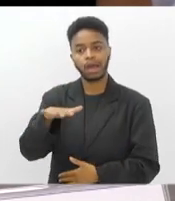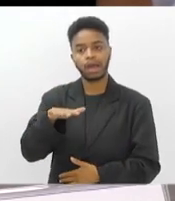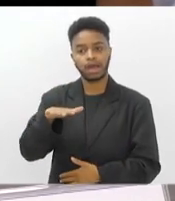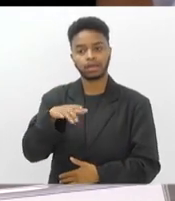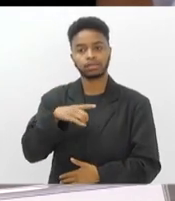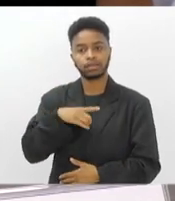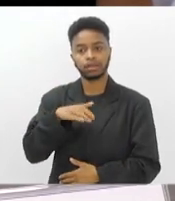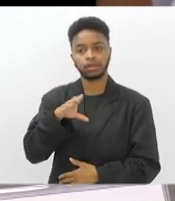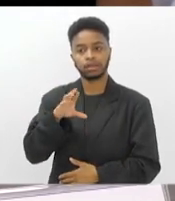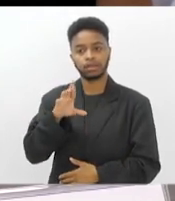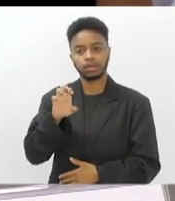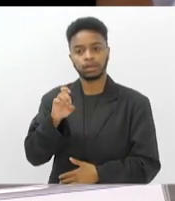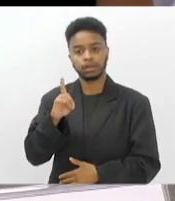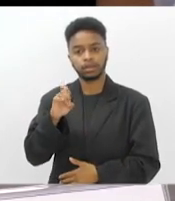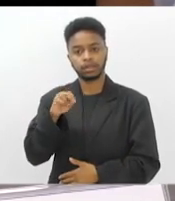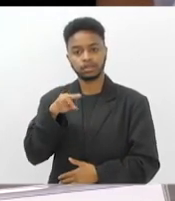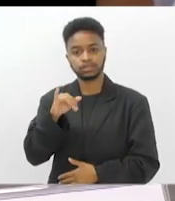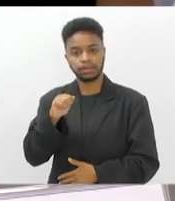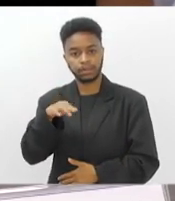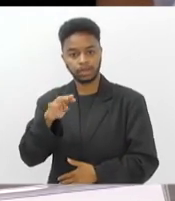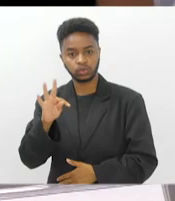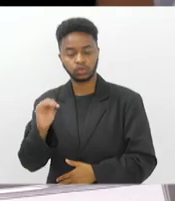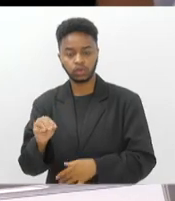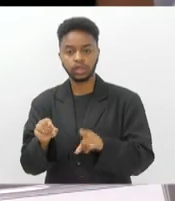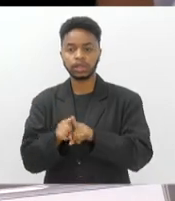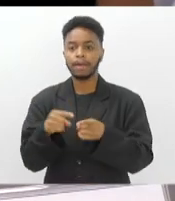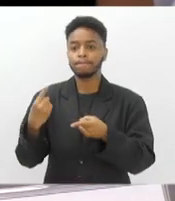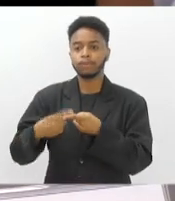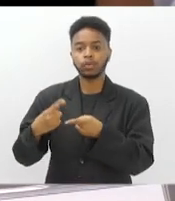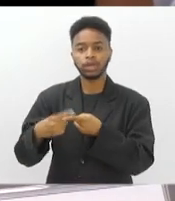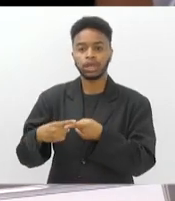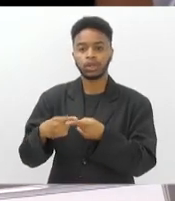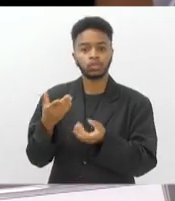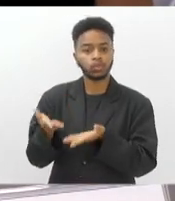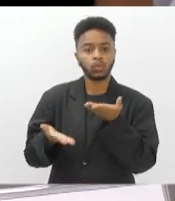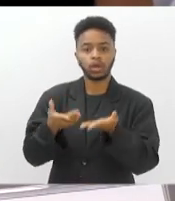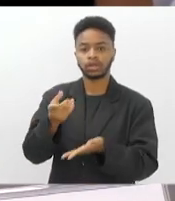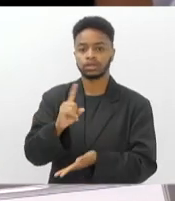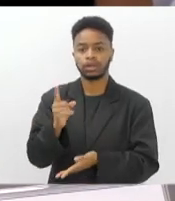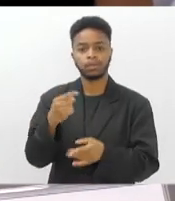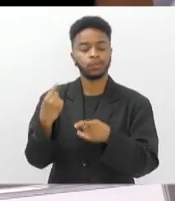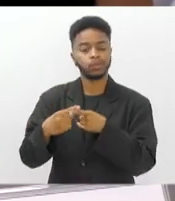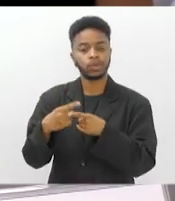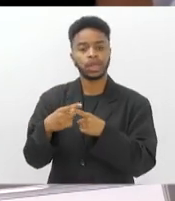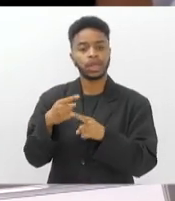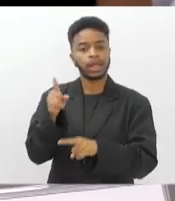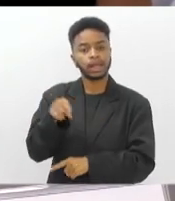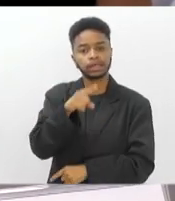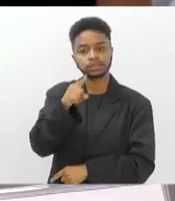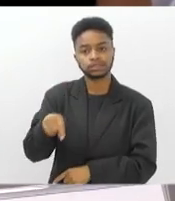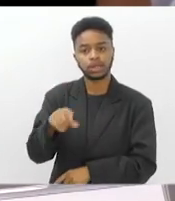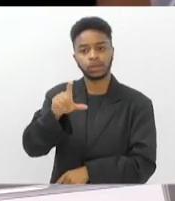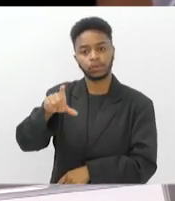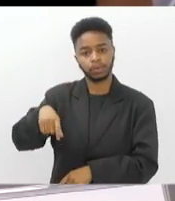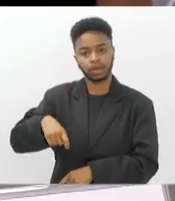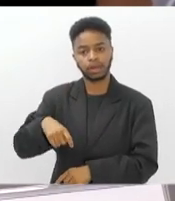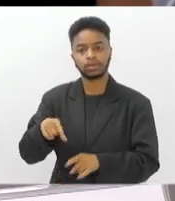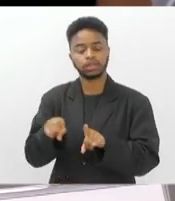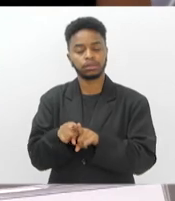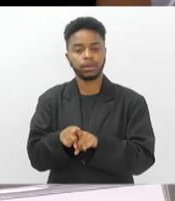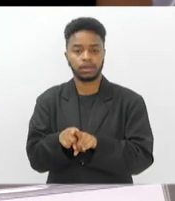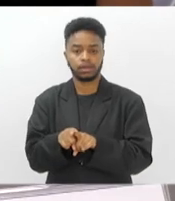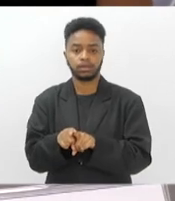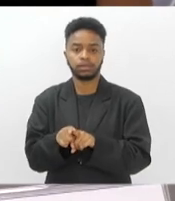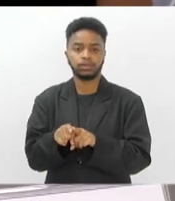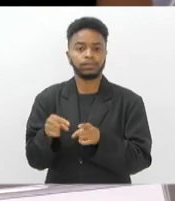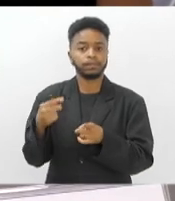credenciada o motivo de não atend motivo de não atendimento Por que foi feito esse cancelamento Se